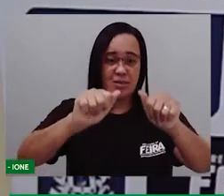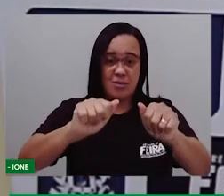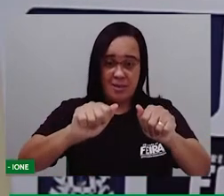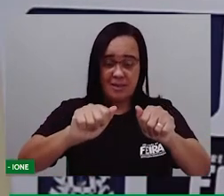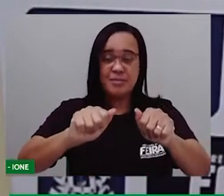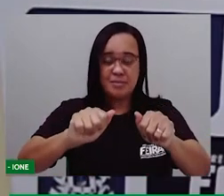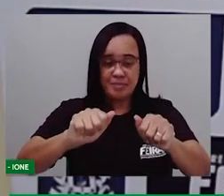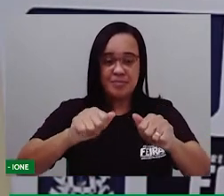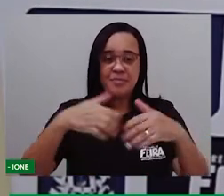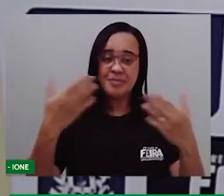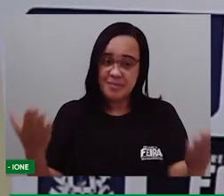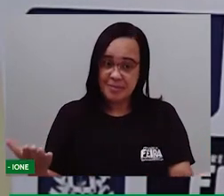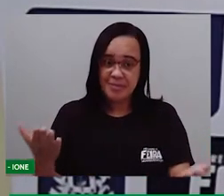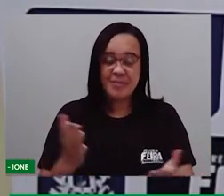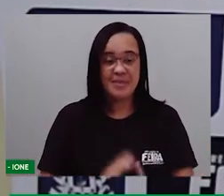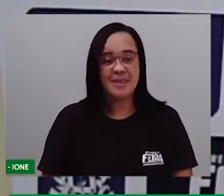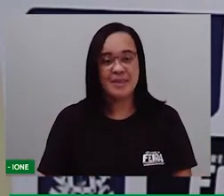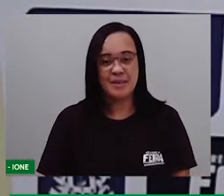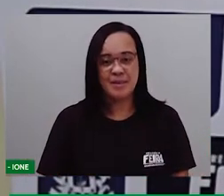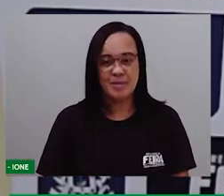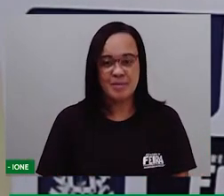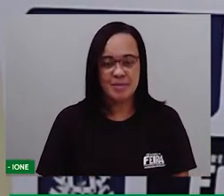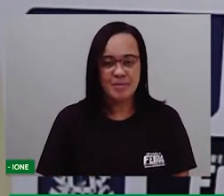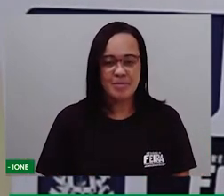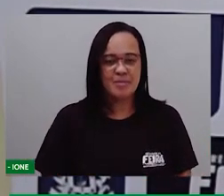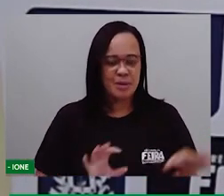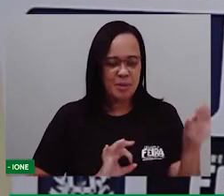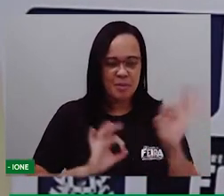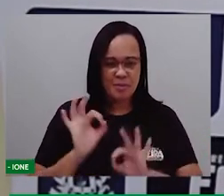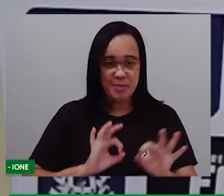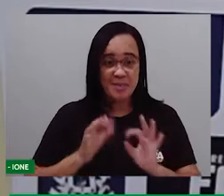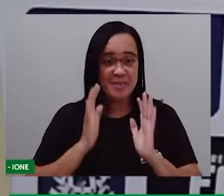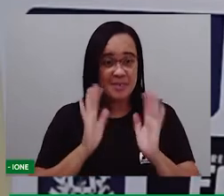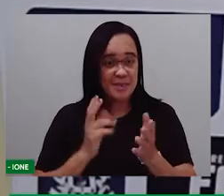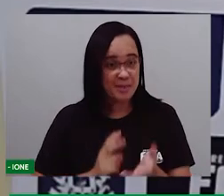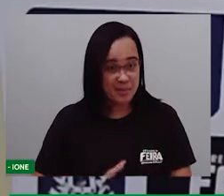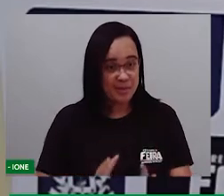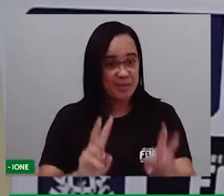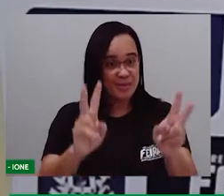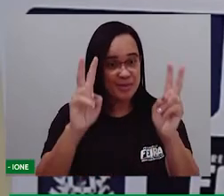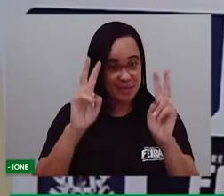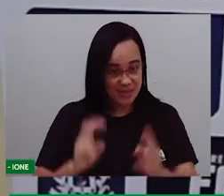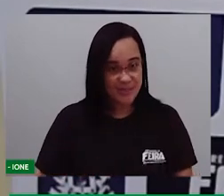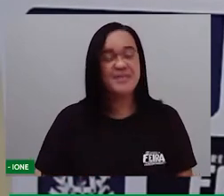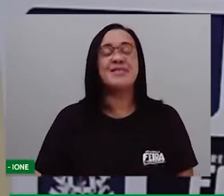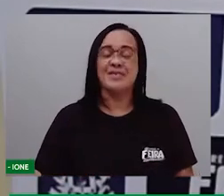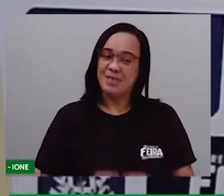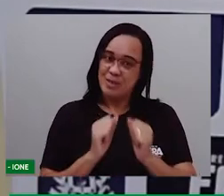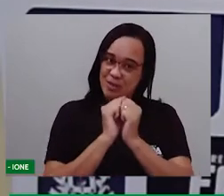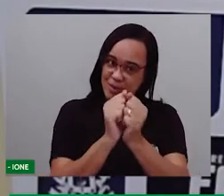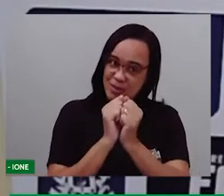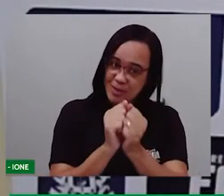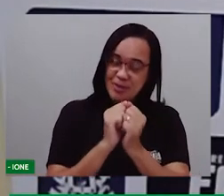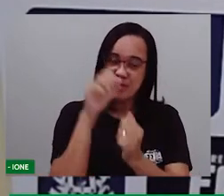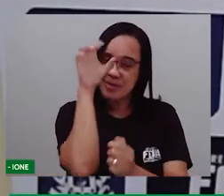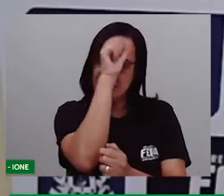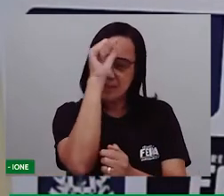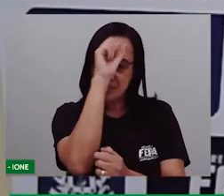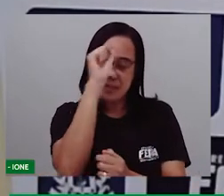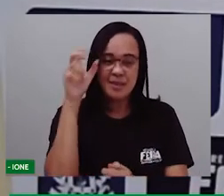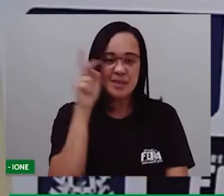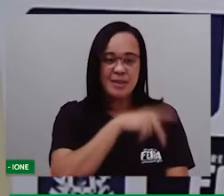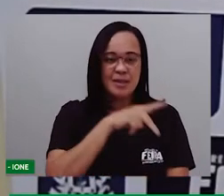bom então e Preparadas para continuar aprendendo comigo para uma cela